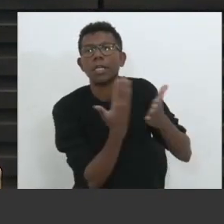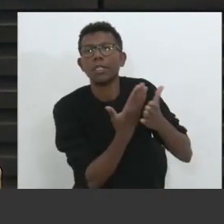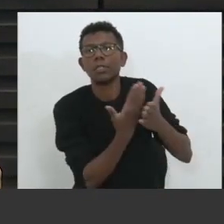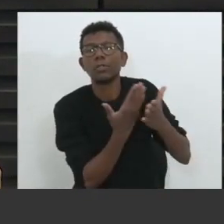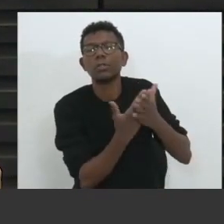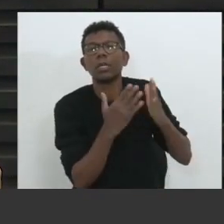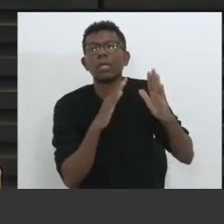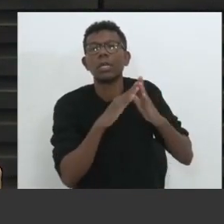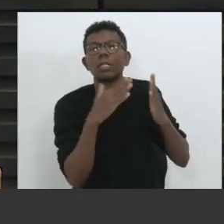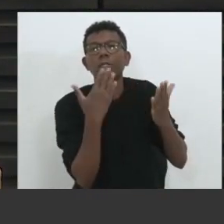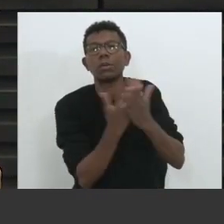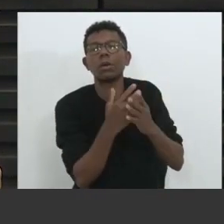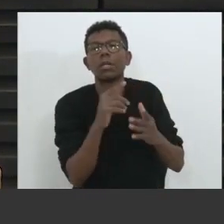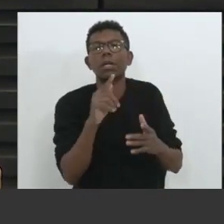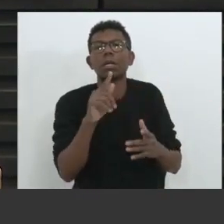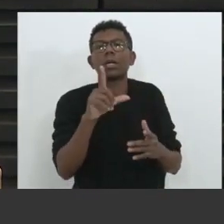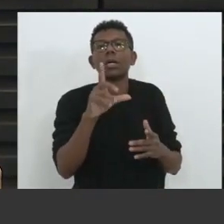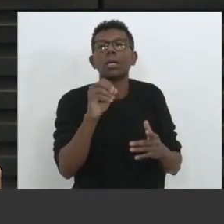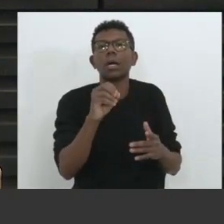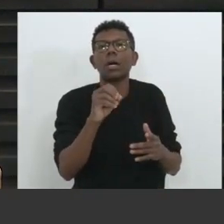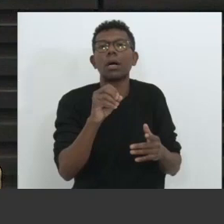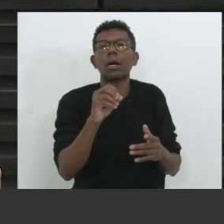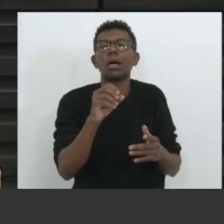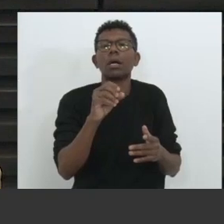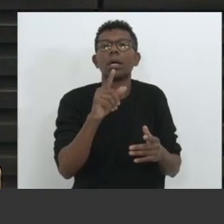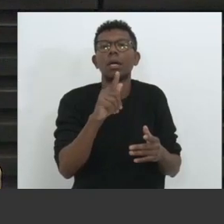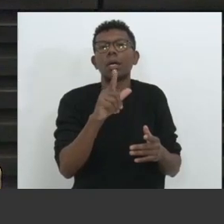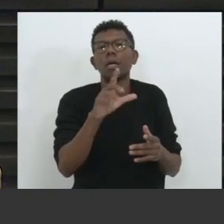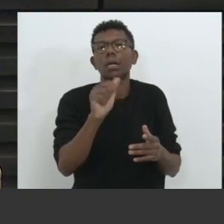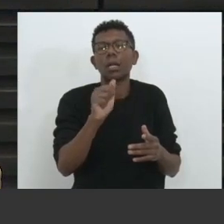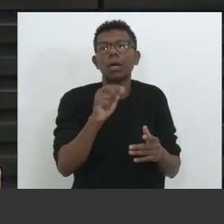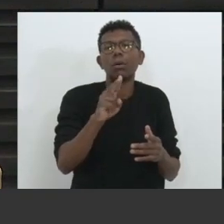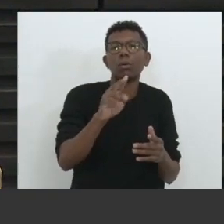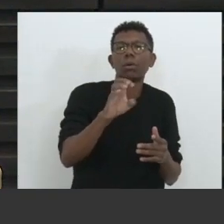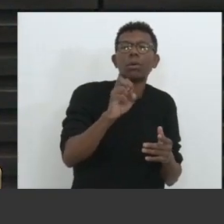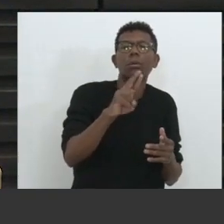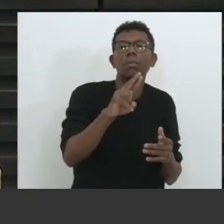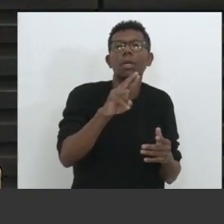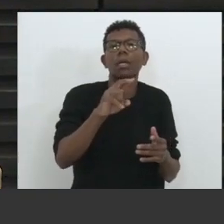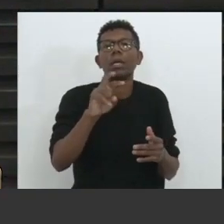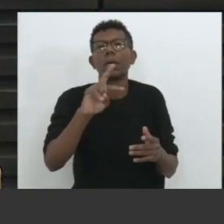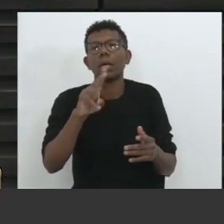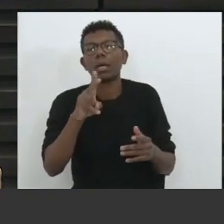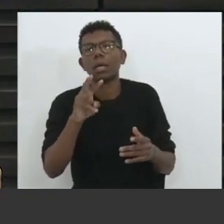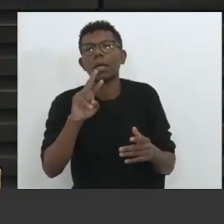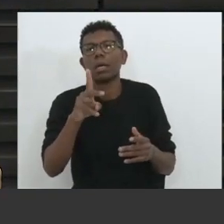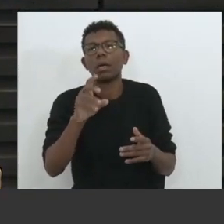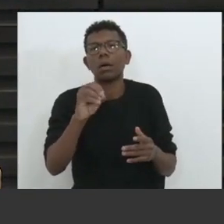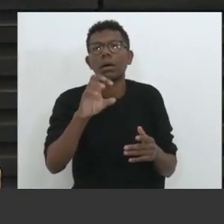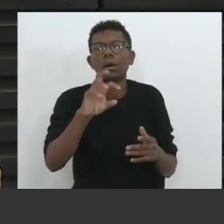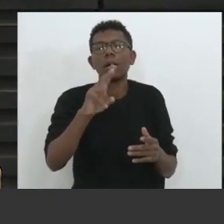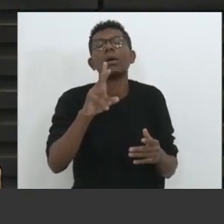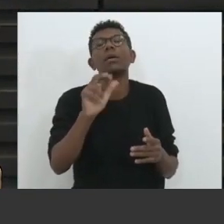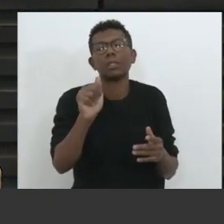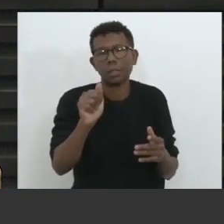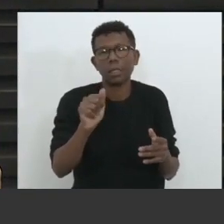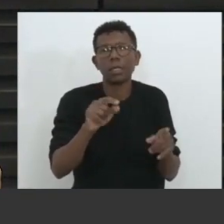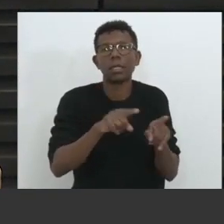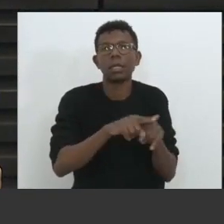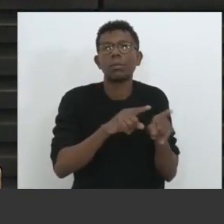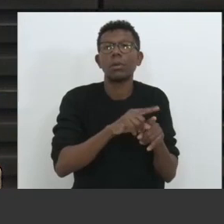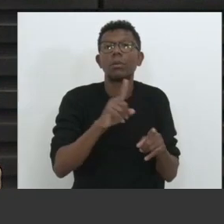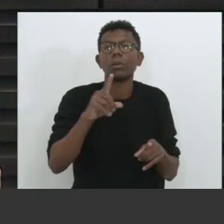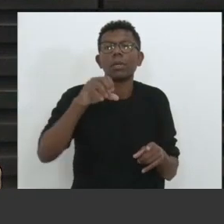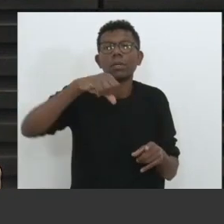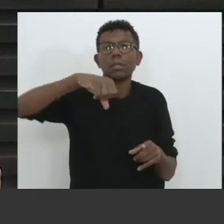Glauber Rocha e Vereador Antônio de ré em 1990 retornou para a Bahia